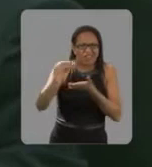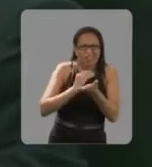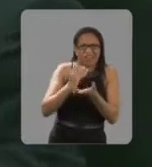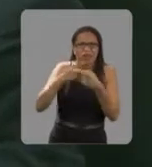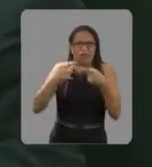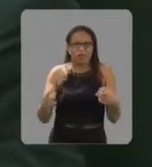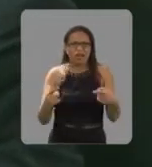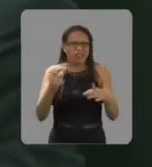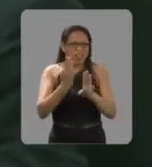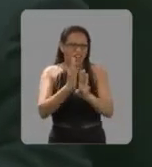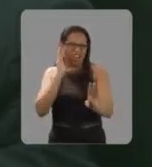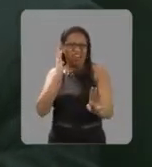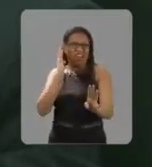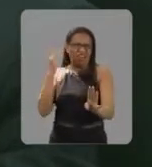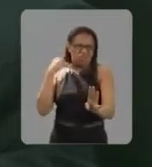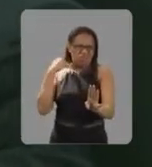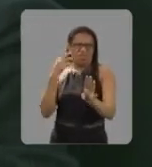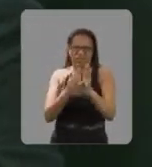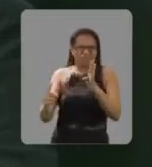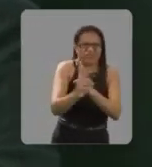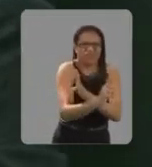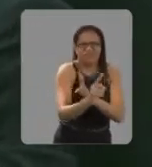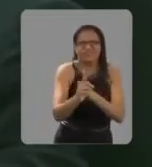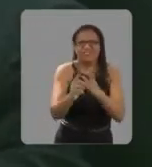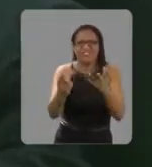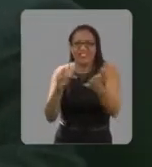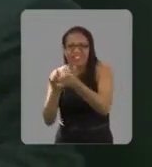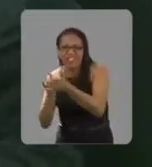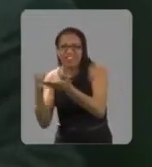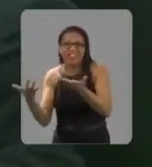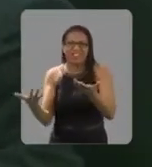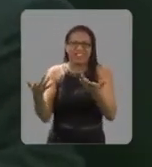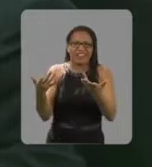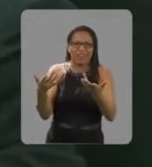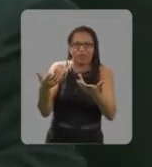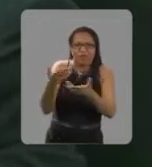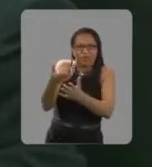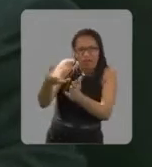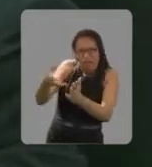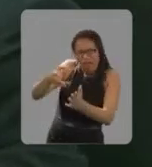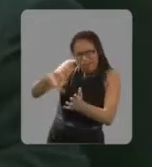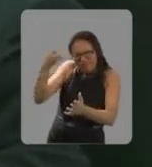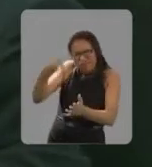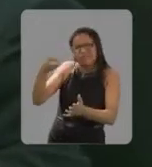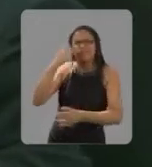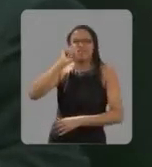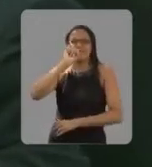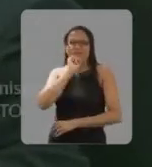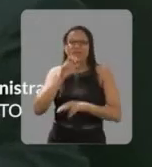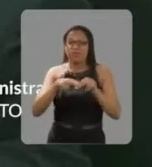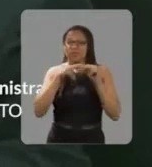eu não pego fila no banco, não preciso, porque o gerente é meu amigo, ele é irmão da minha mãe, ele é não sei o quê. Então essas questões, eu acredito